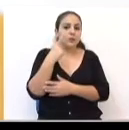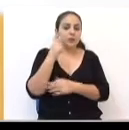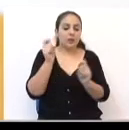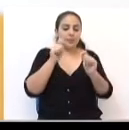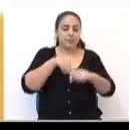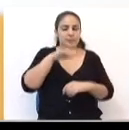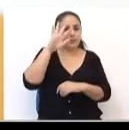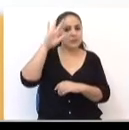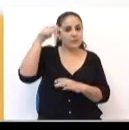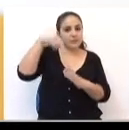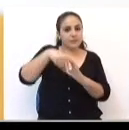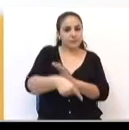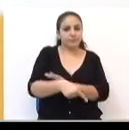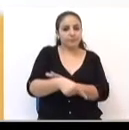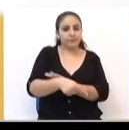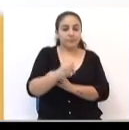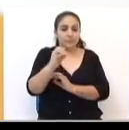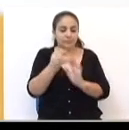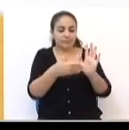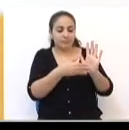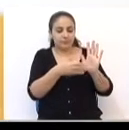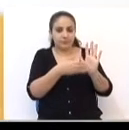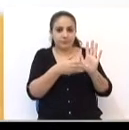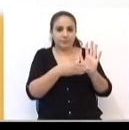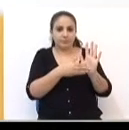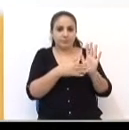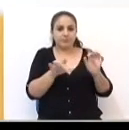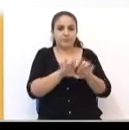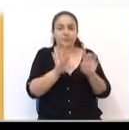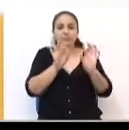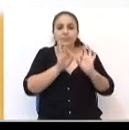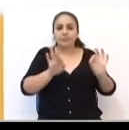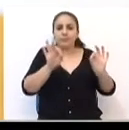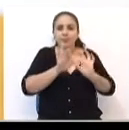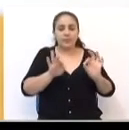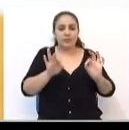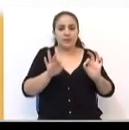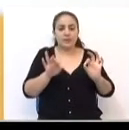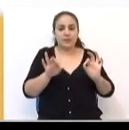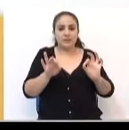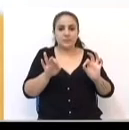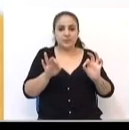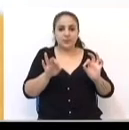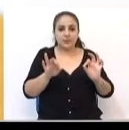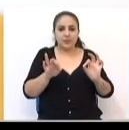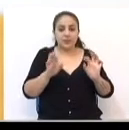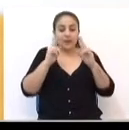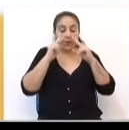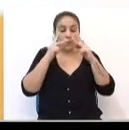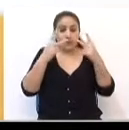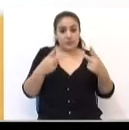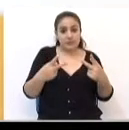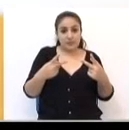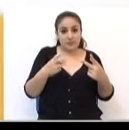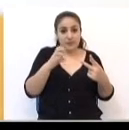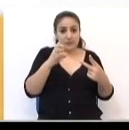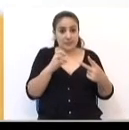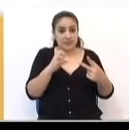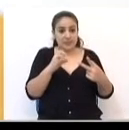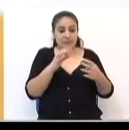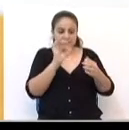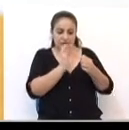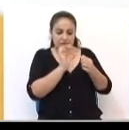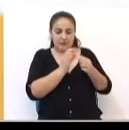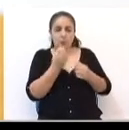reflexão daquilo que se propôs e a humildade de reconhecer ao longo do mandato aquilo que está ou não fazendo,